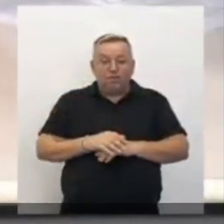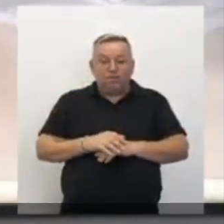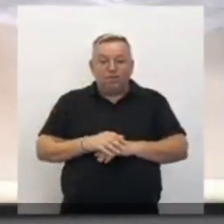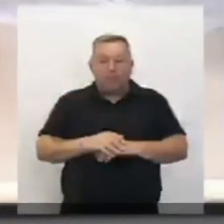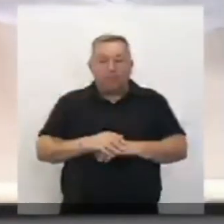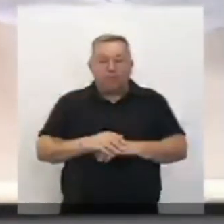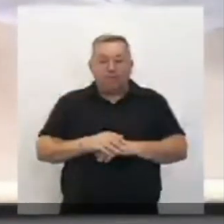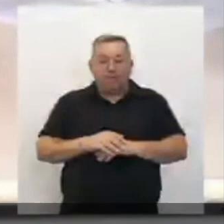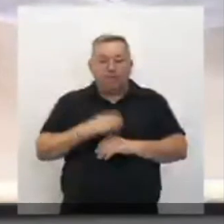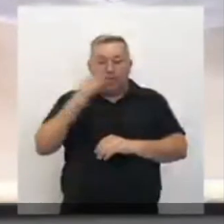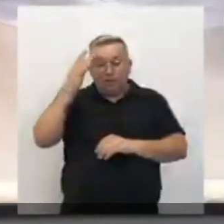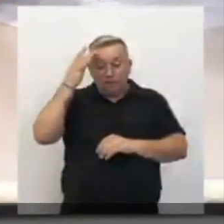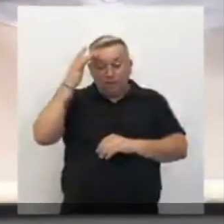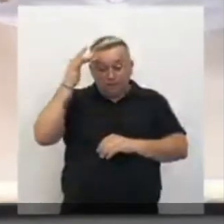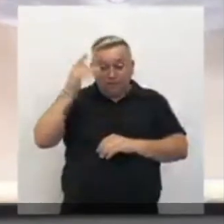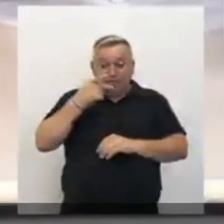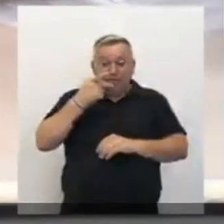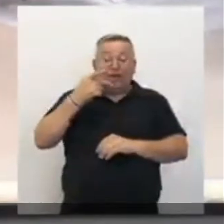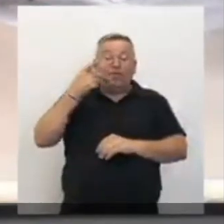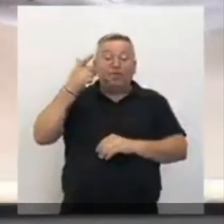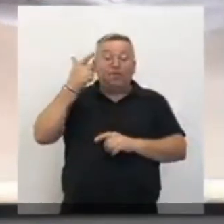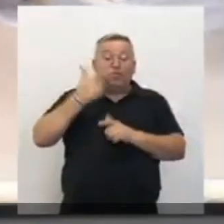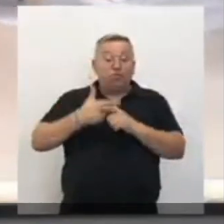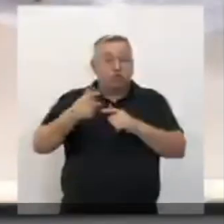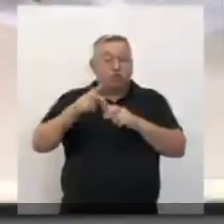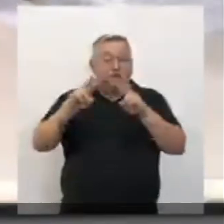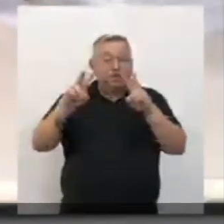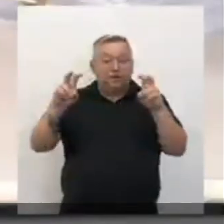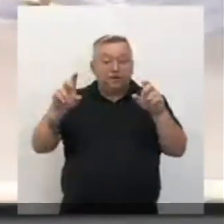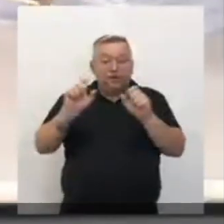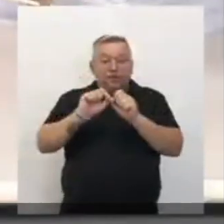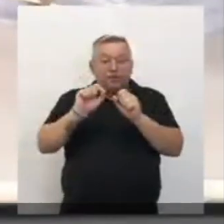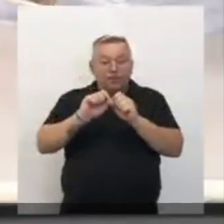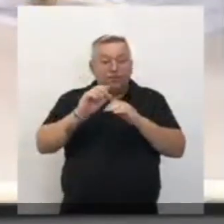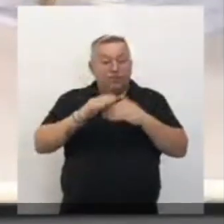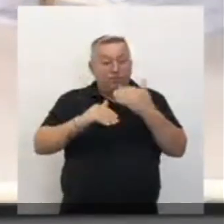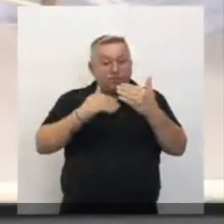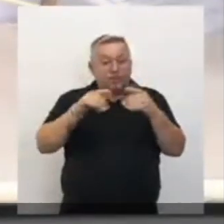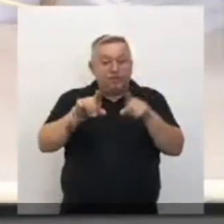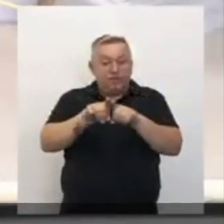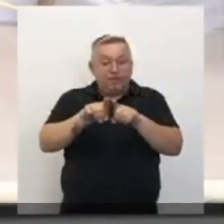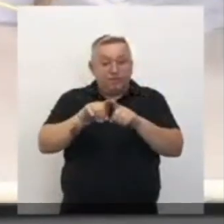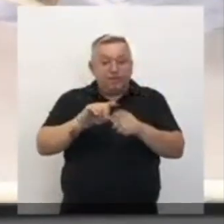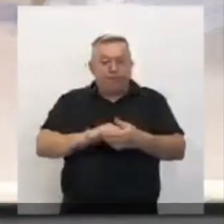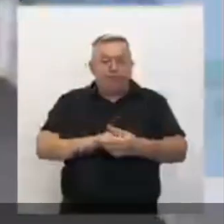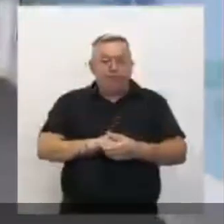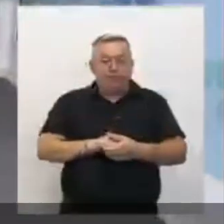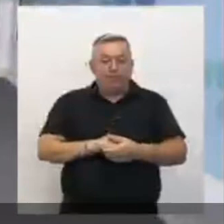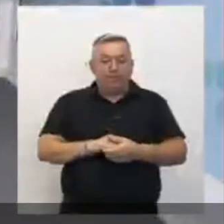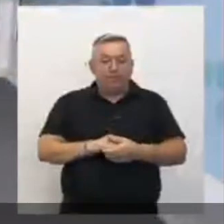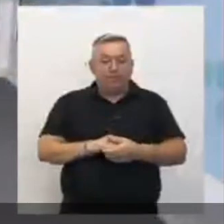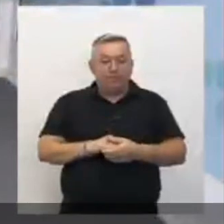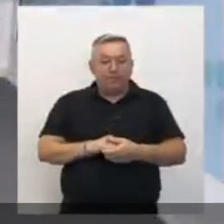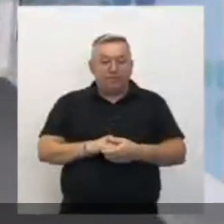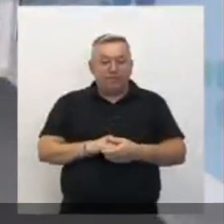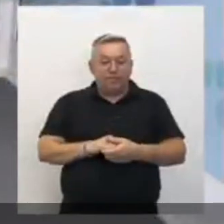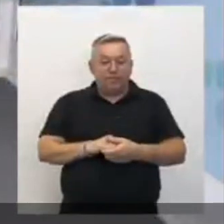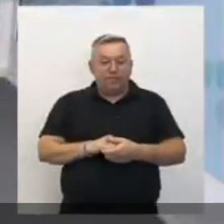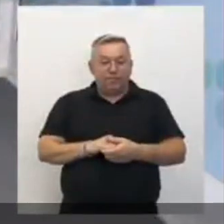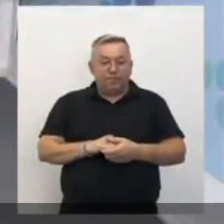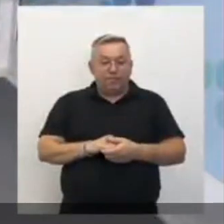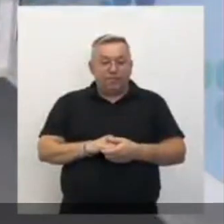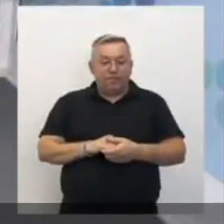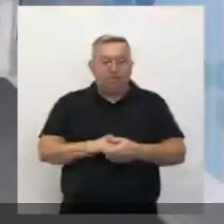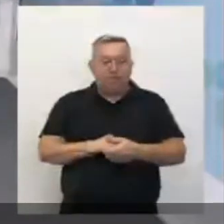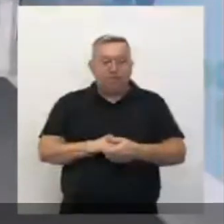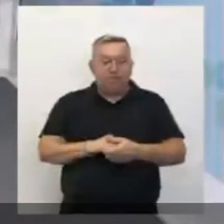estamos. Amanhã eu vou falar um pouquinho mais sobre isso, né? Sobre essa construção. Ficou virado, né? Hã? Ficou virado, senhor? Tá certo,